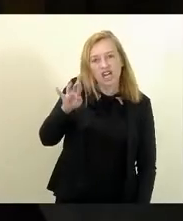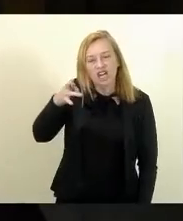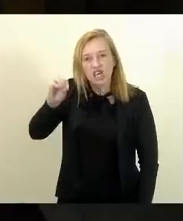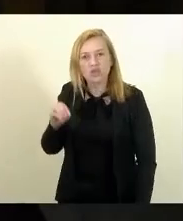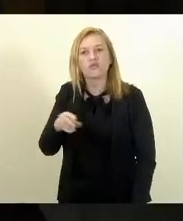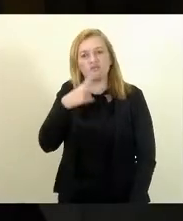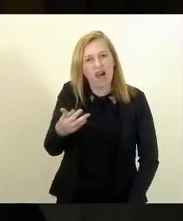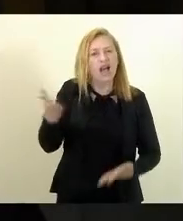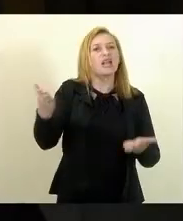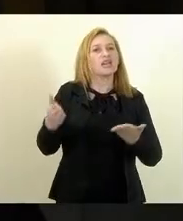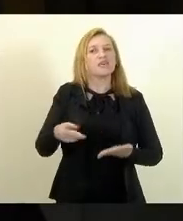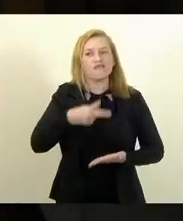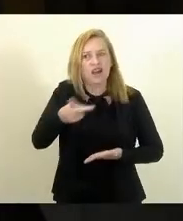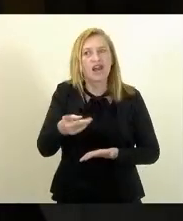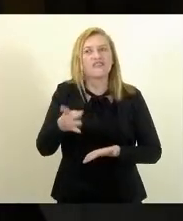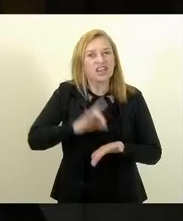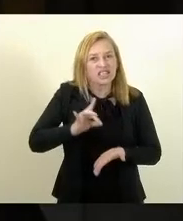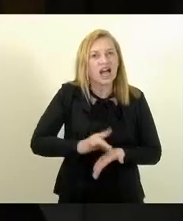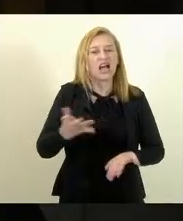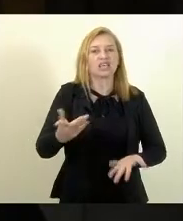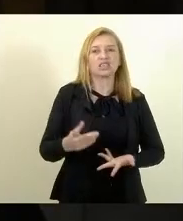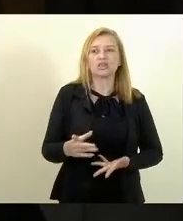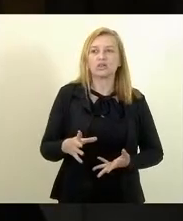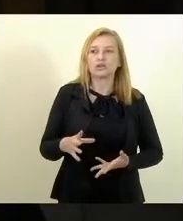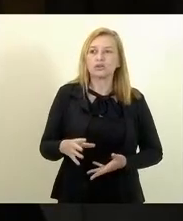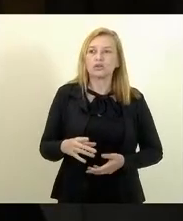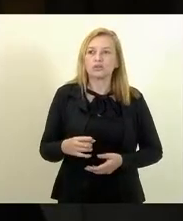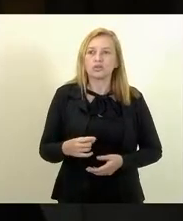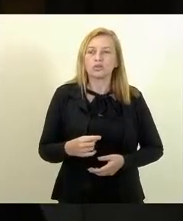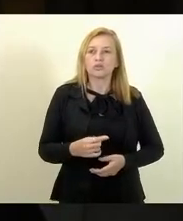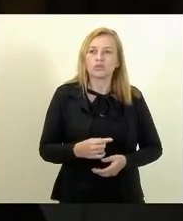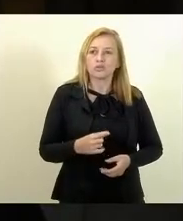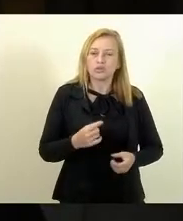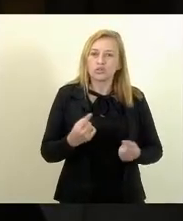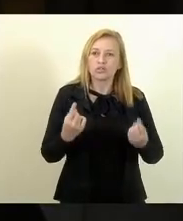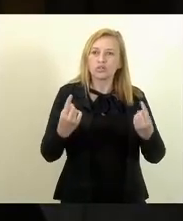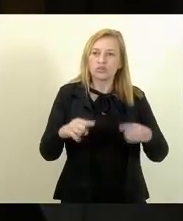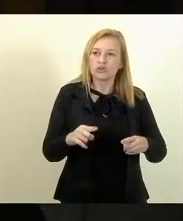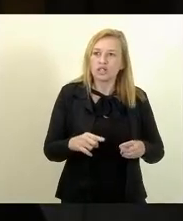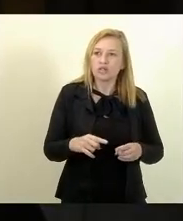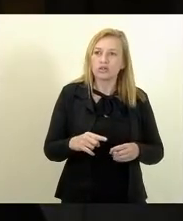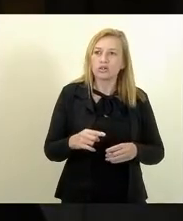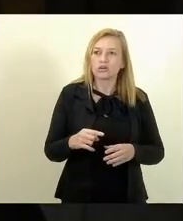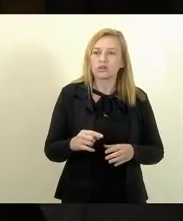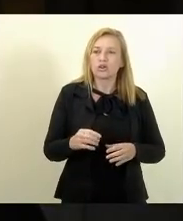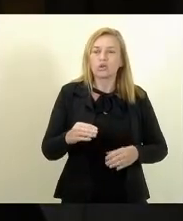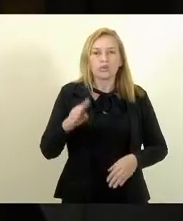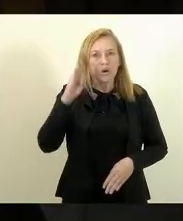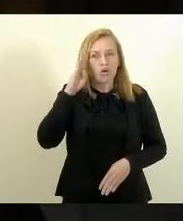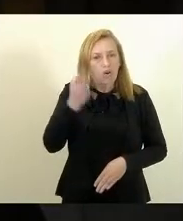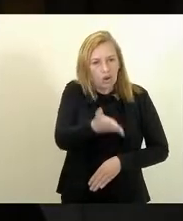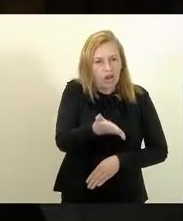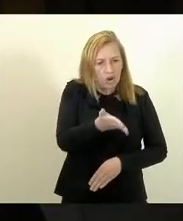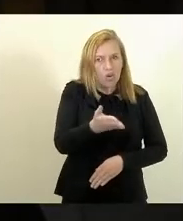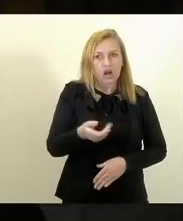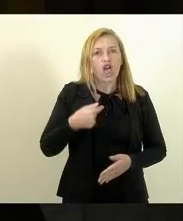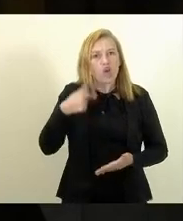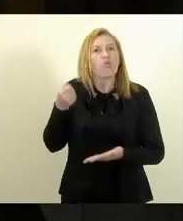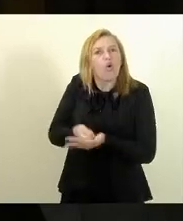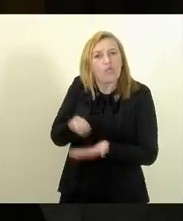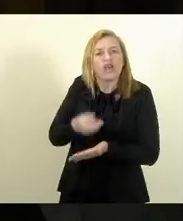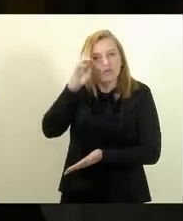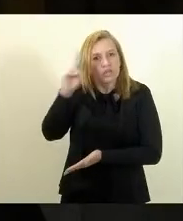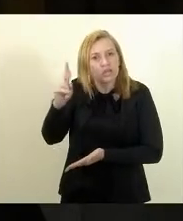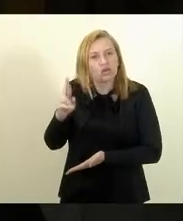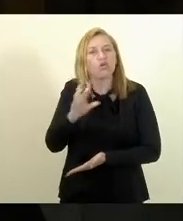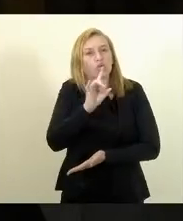atitude mais enérgica quando abater um policial em confronto, como foi o soldado essa semana agora, que eu cobrei do senhor. O senhor